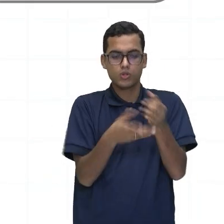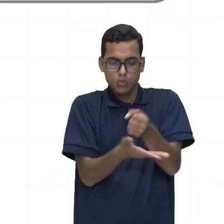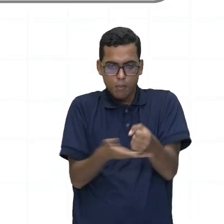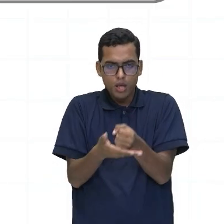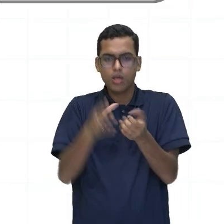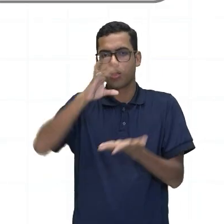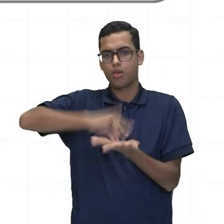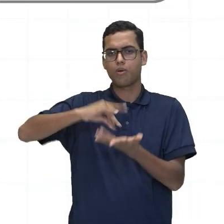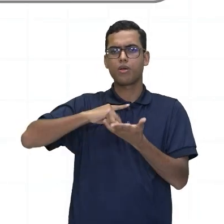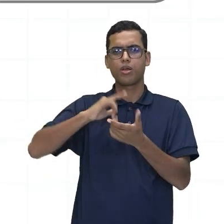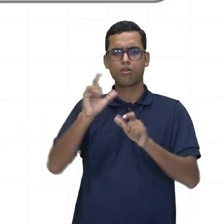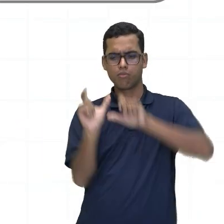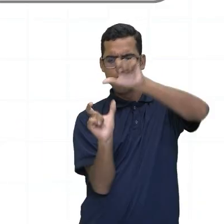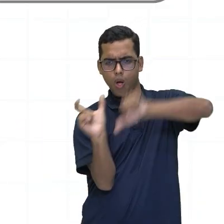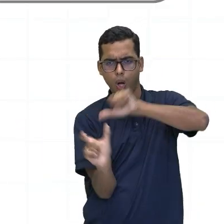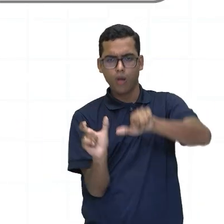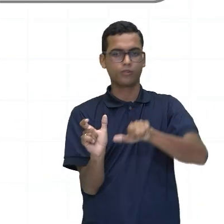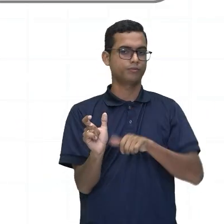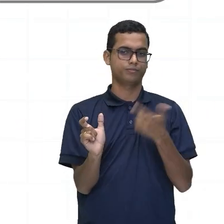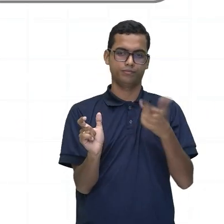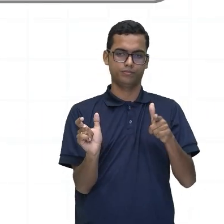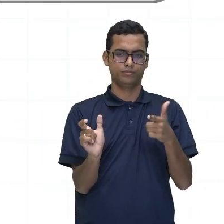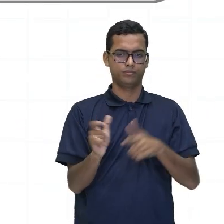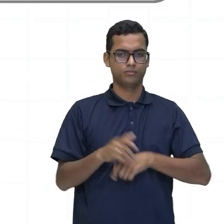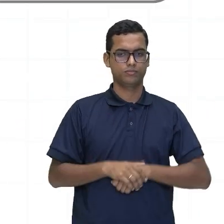tá bom? Vamos ver agora o modal can.